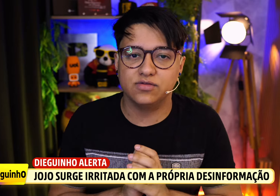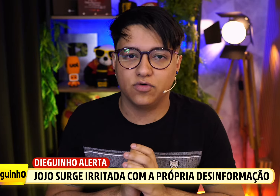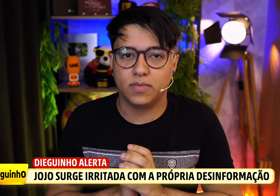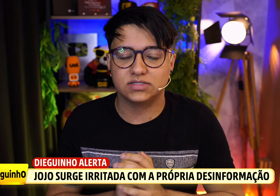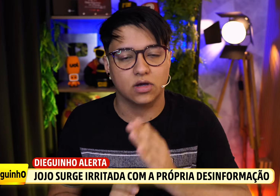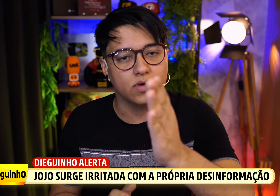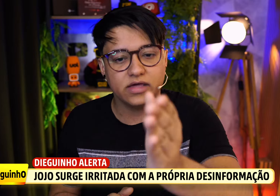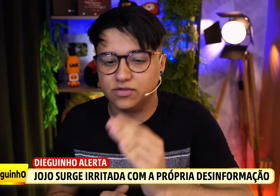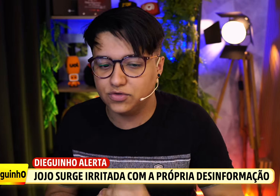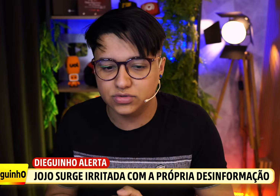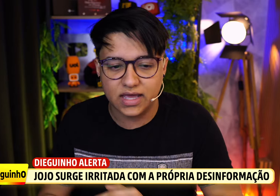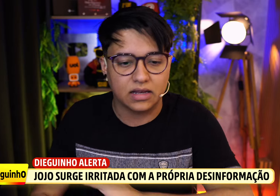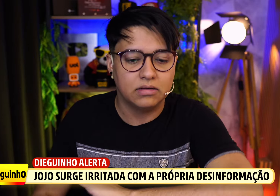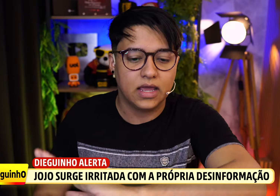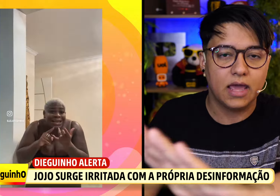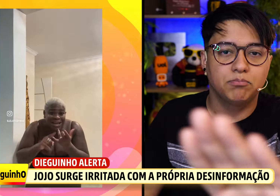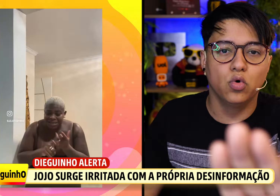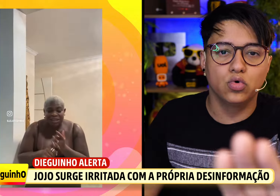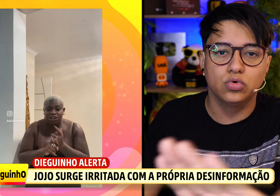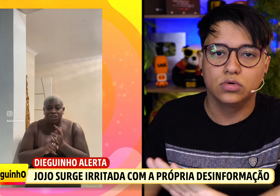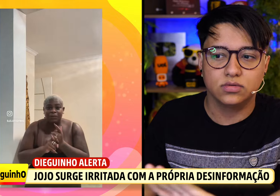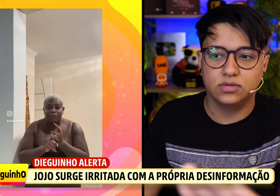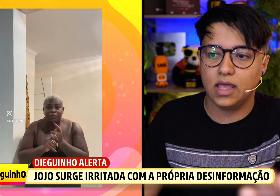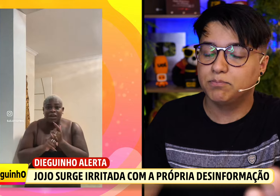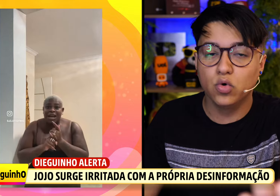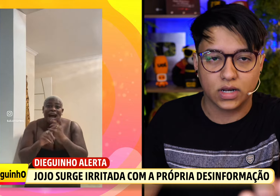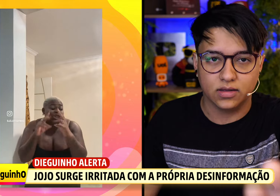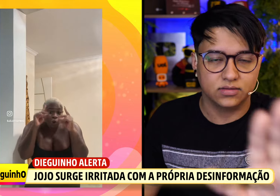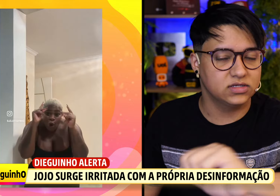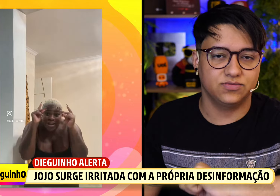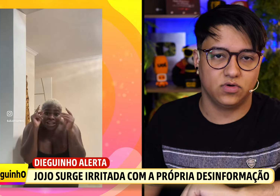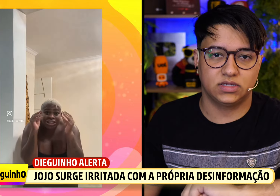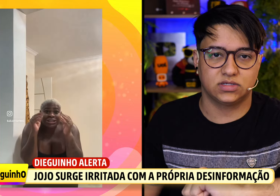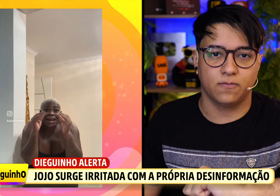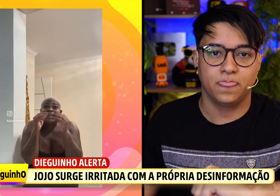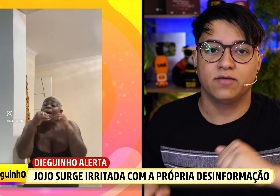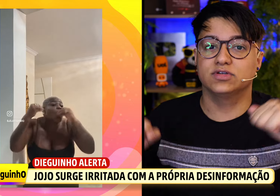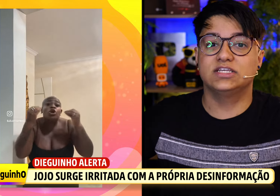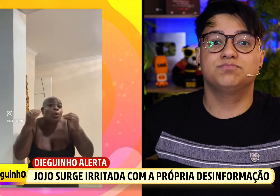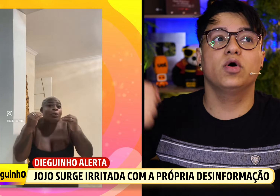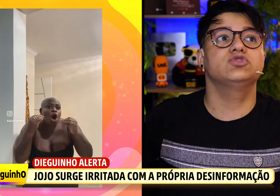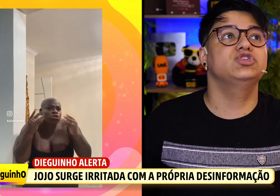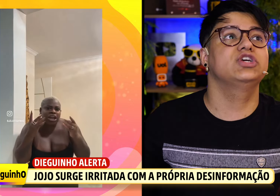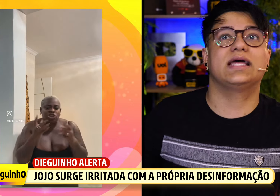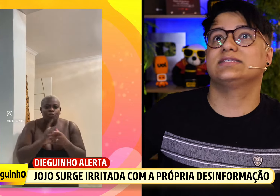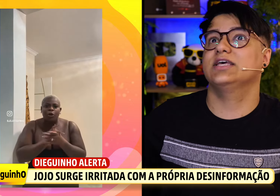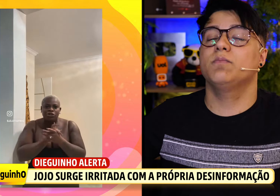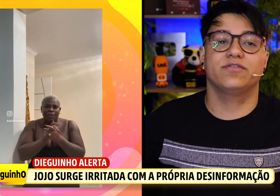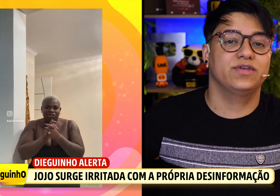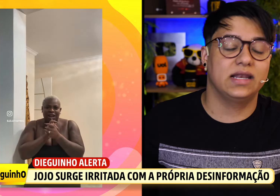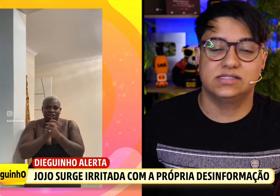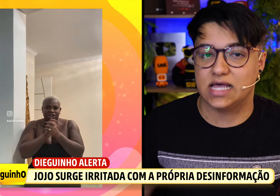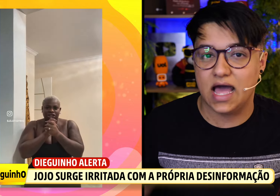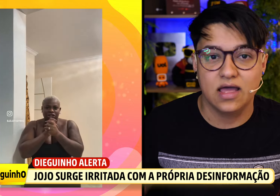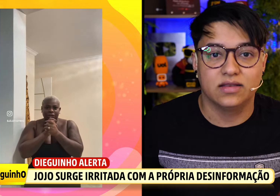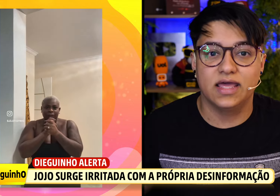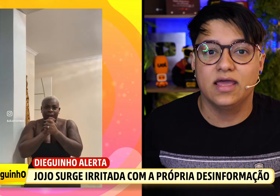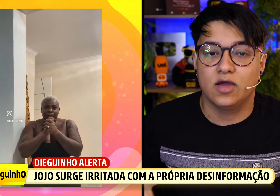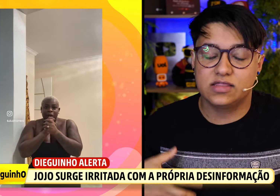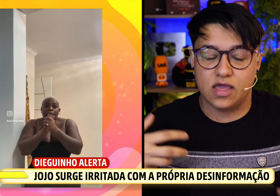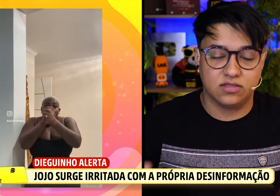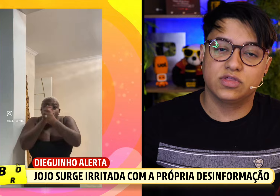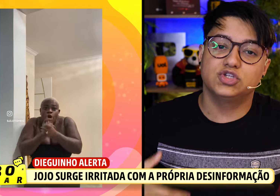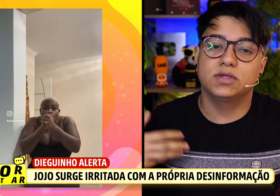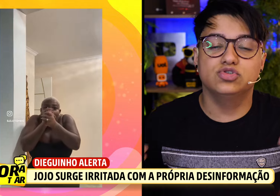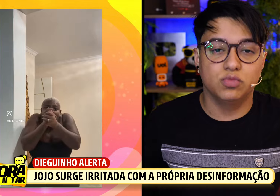é desinformação esse vídeo dela é puro é pura desinformação vocês põe sua indignação para viralizar né